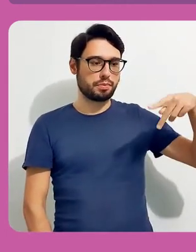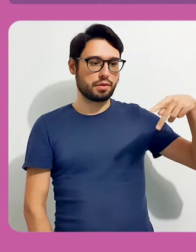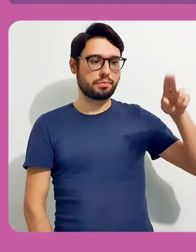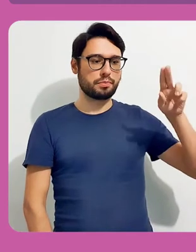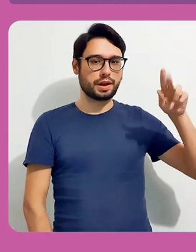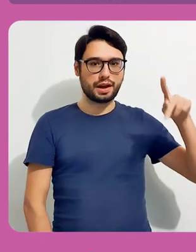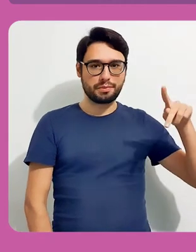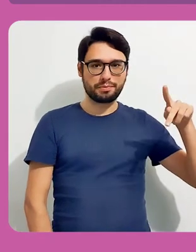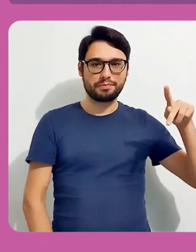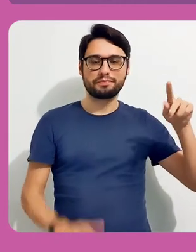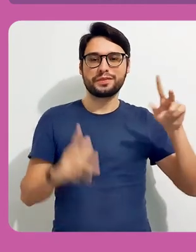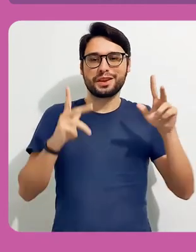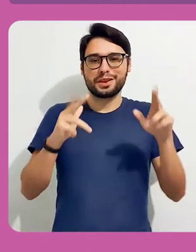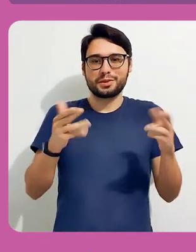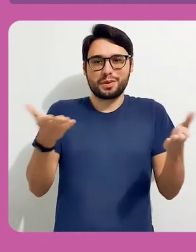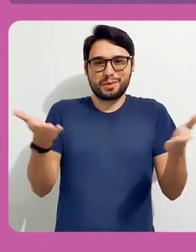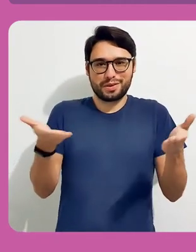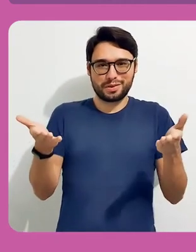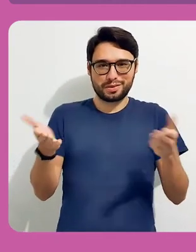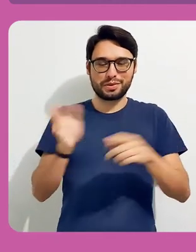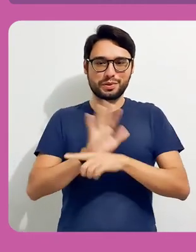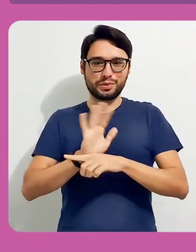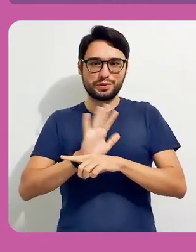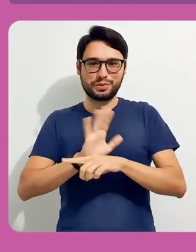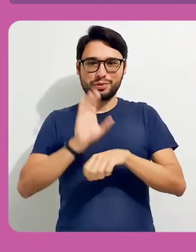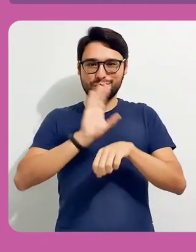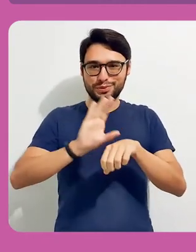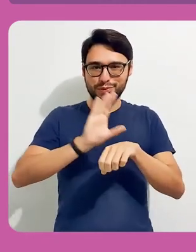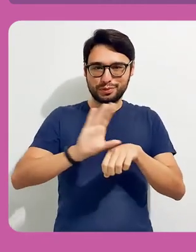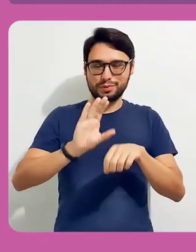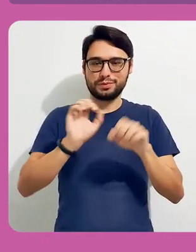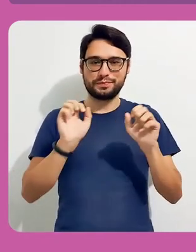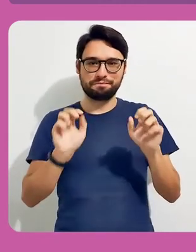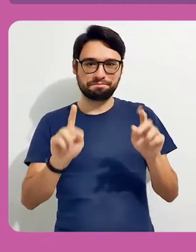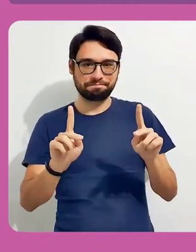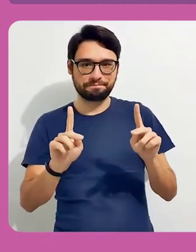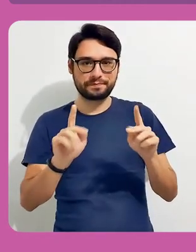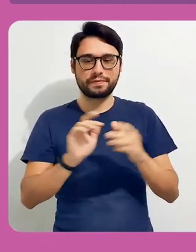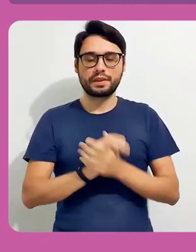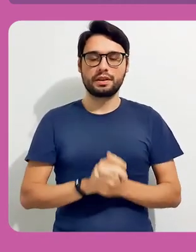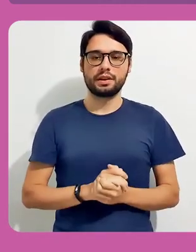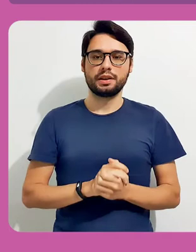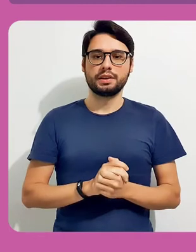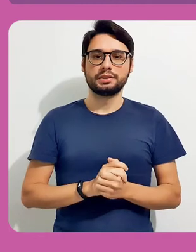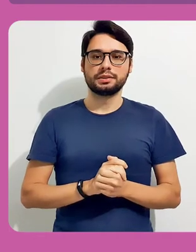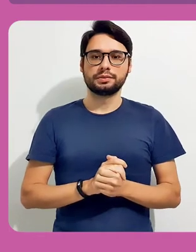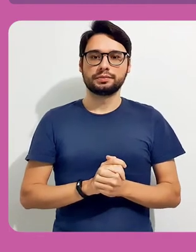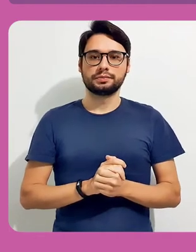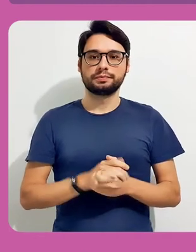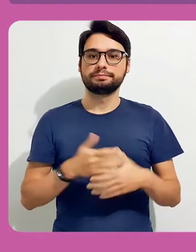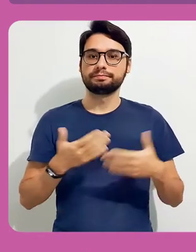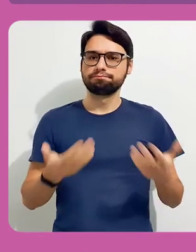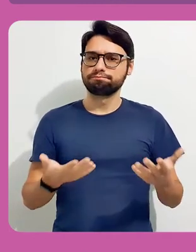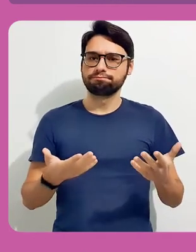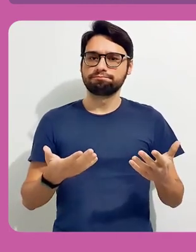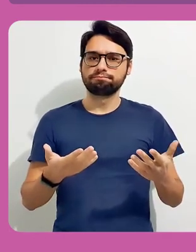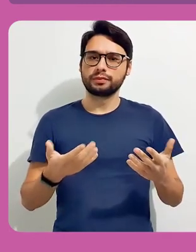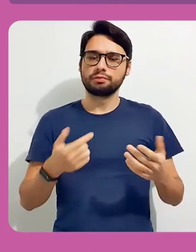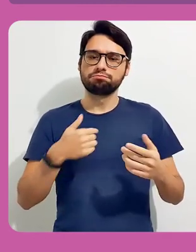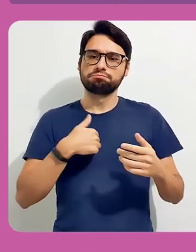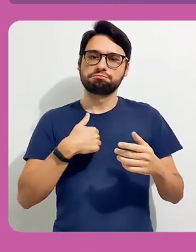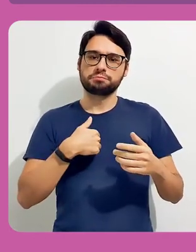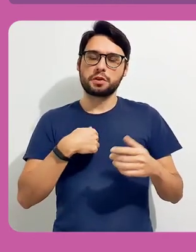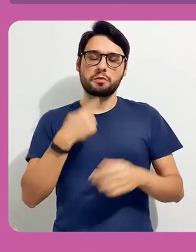curso. Tá ok? Bom, então eu vou deixar como pop-up para a gente